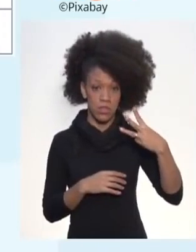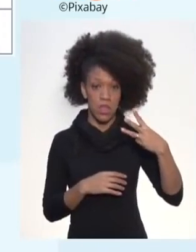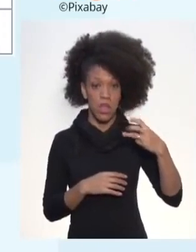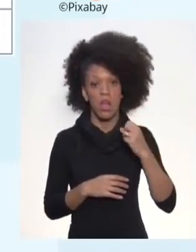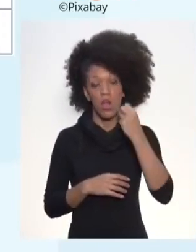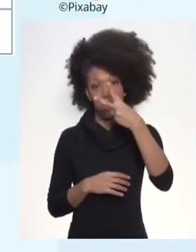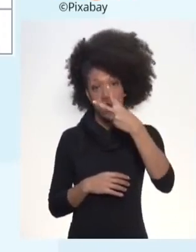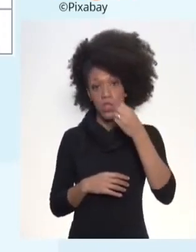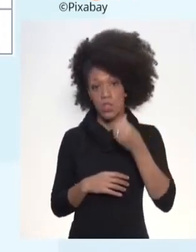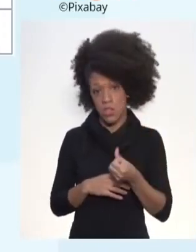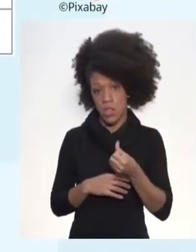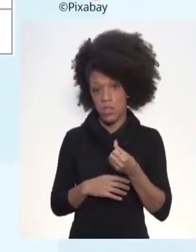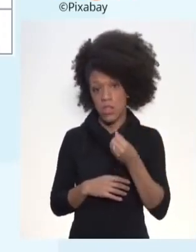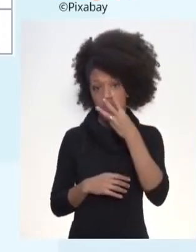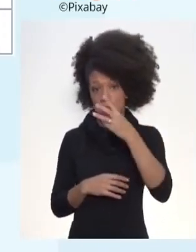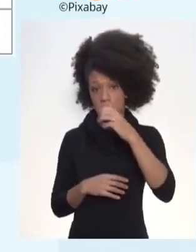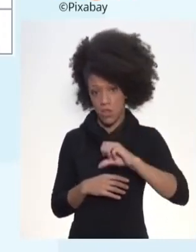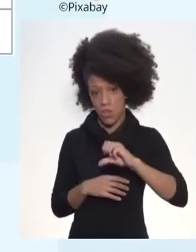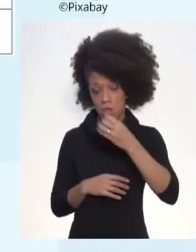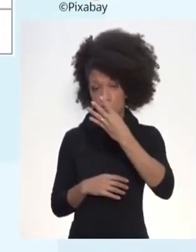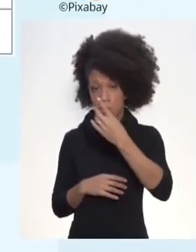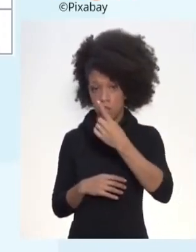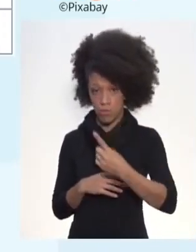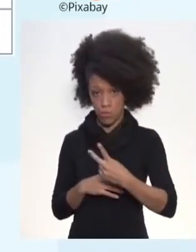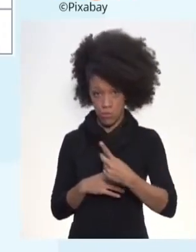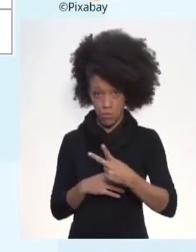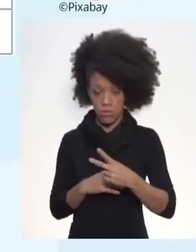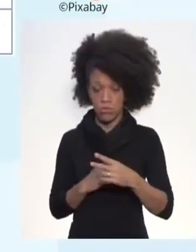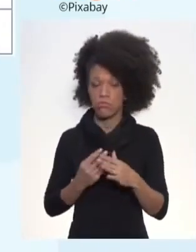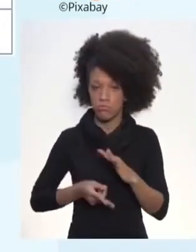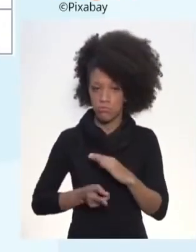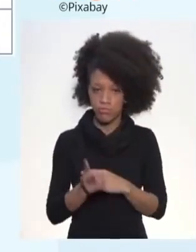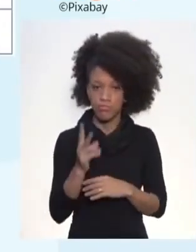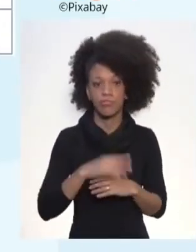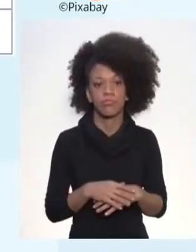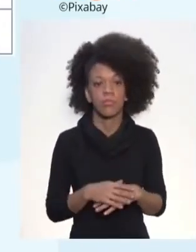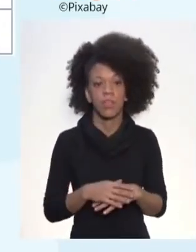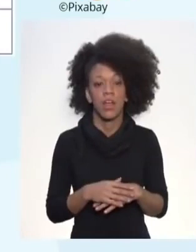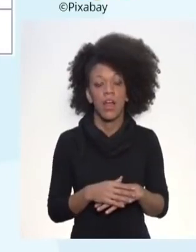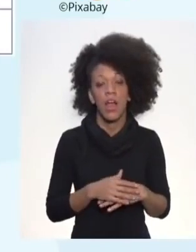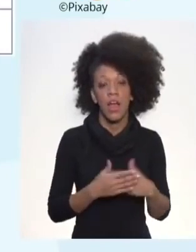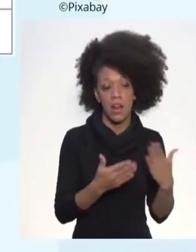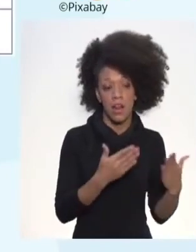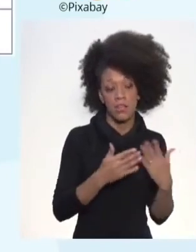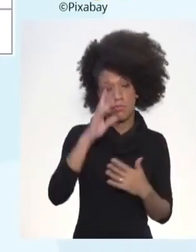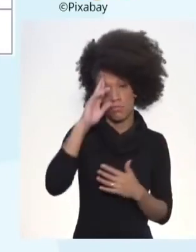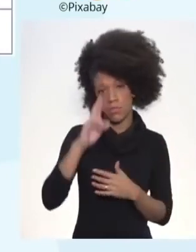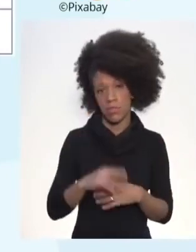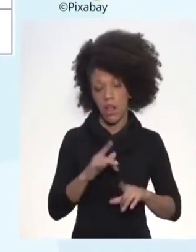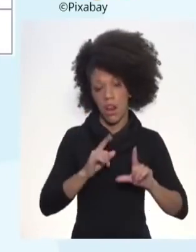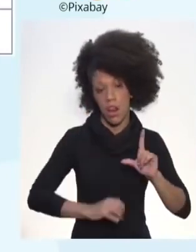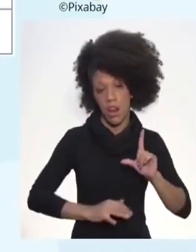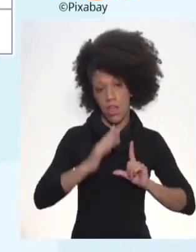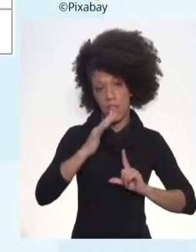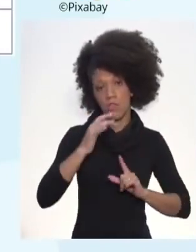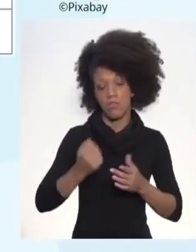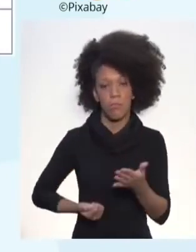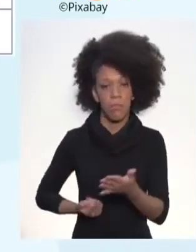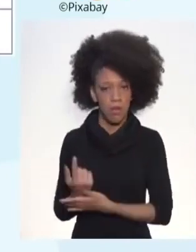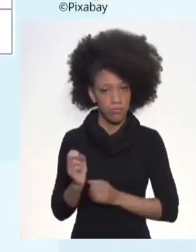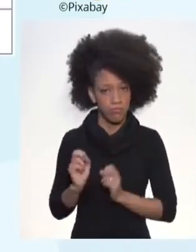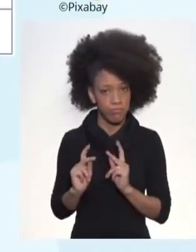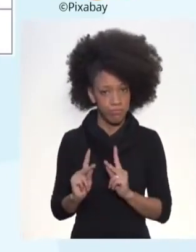2, 6, 3, 9 e assim por diante, tá? Relação aí a razão entre litros e valor pago. Tudo